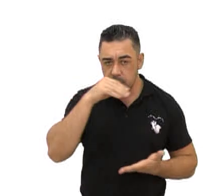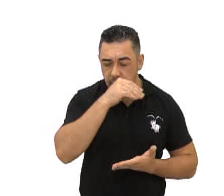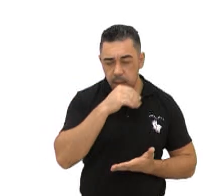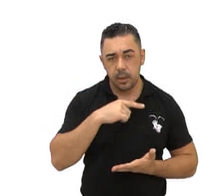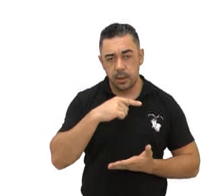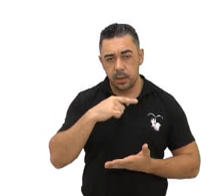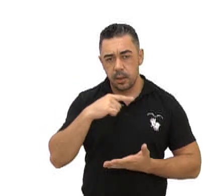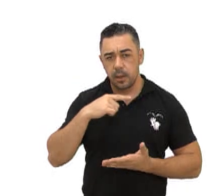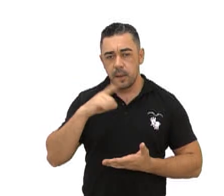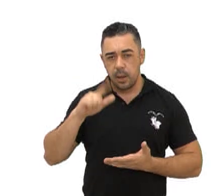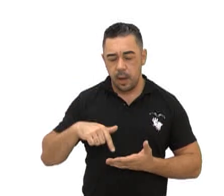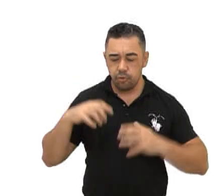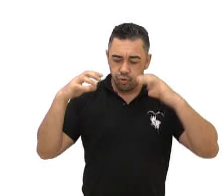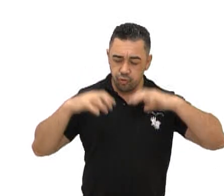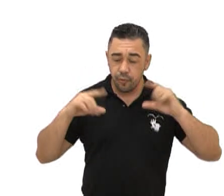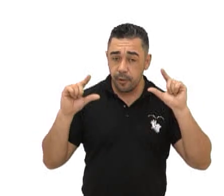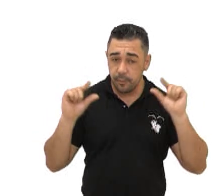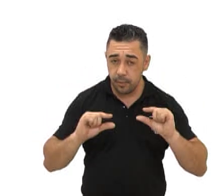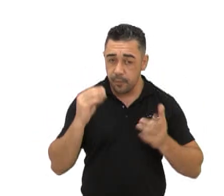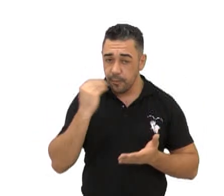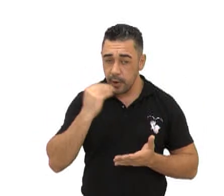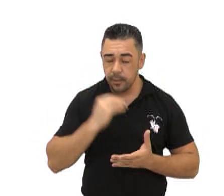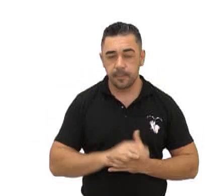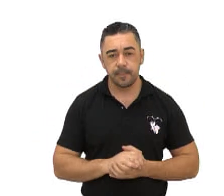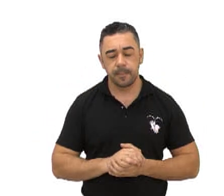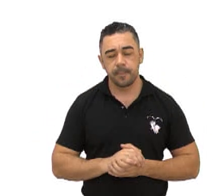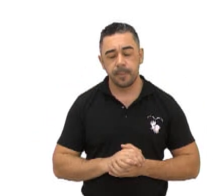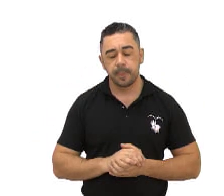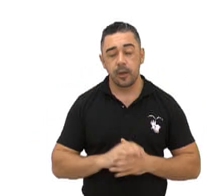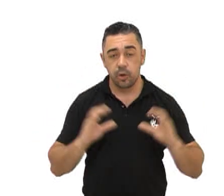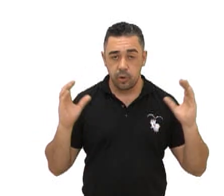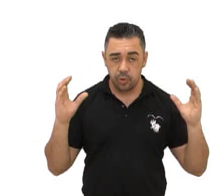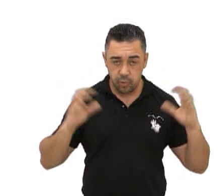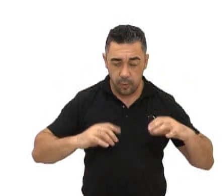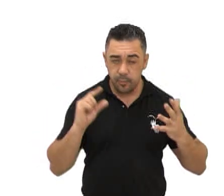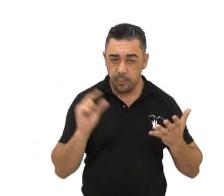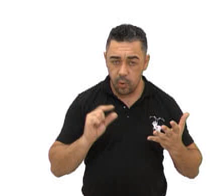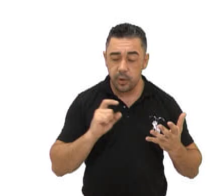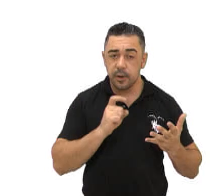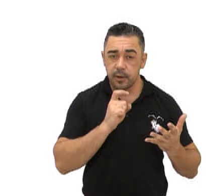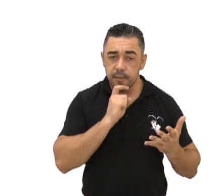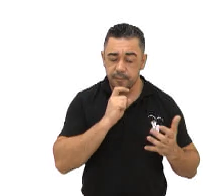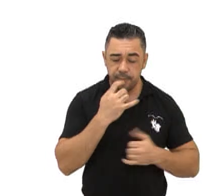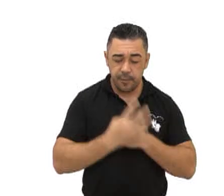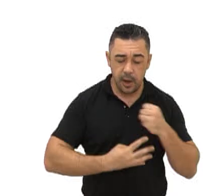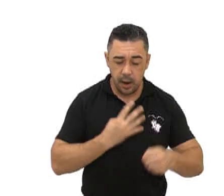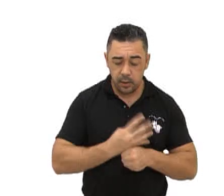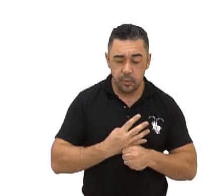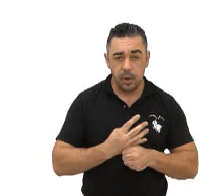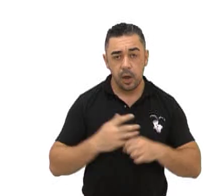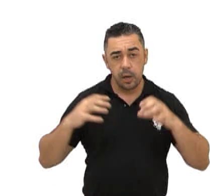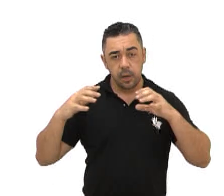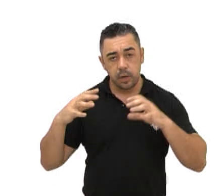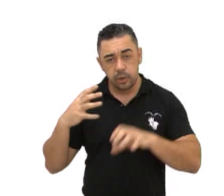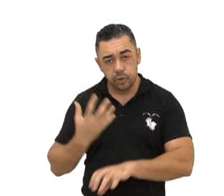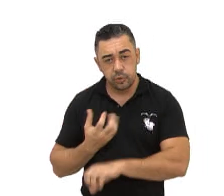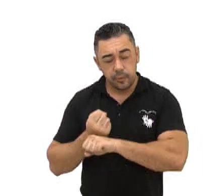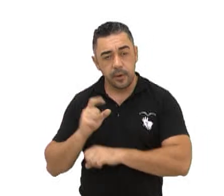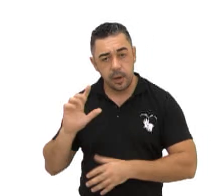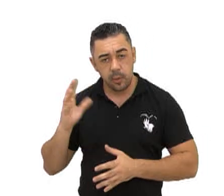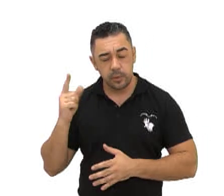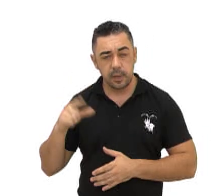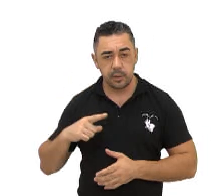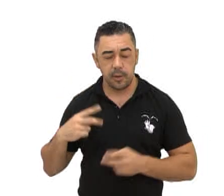com índices pluviométricos muito baixos. Chove pouco no inverno e as chuvas, quando ocorrem, acontecem no verão. Apresenta